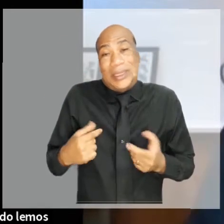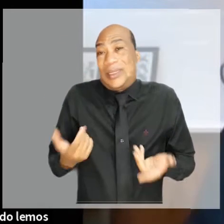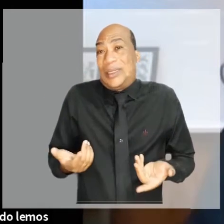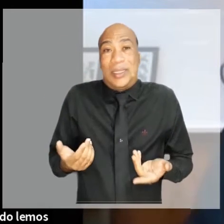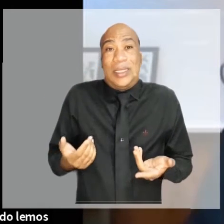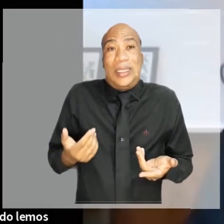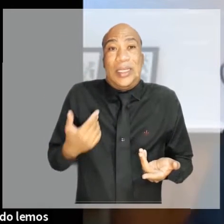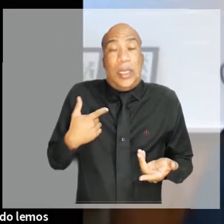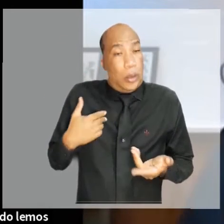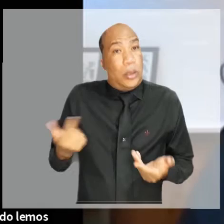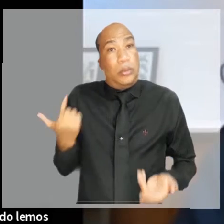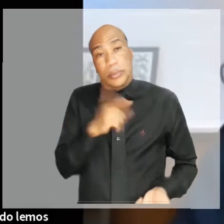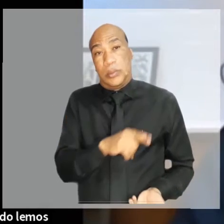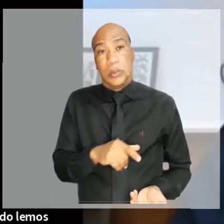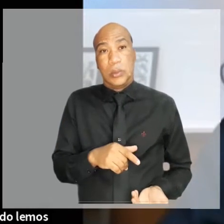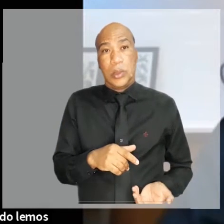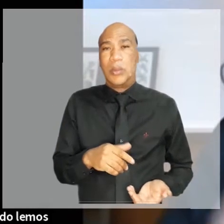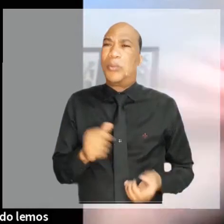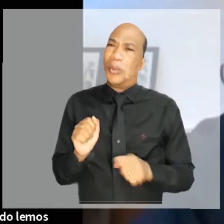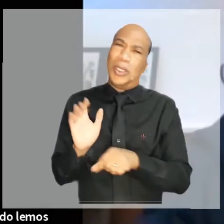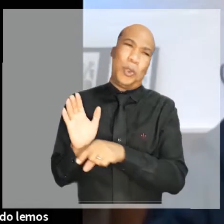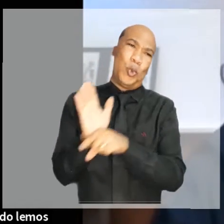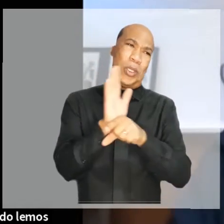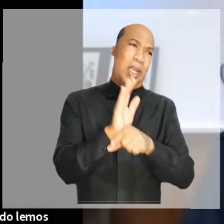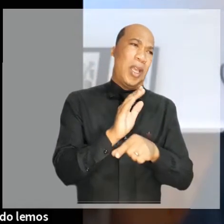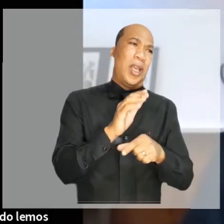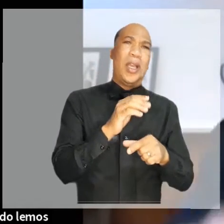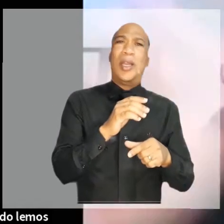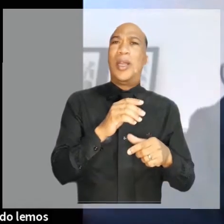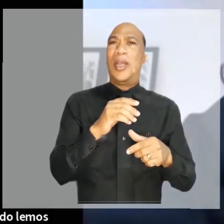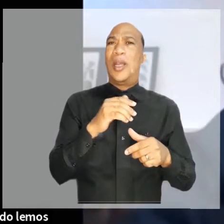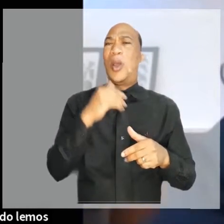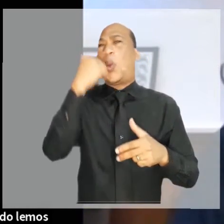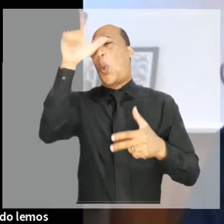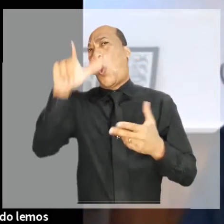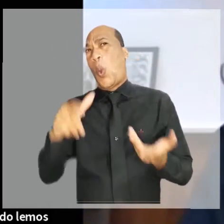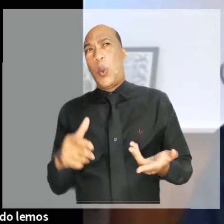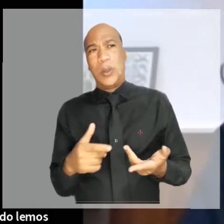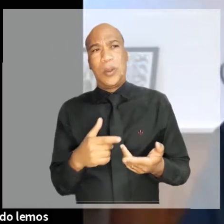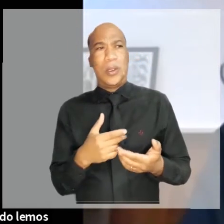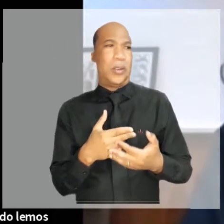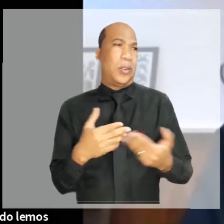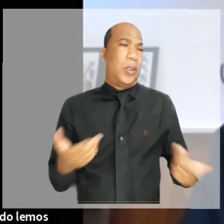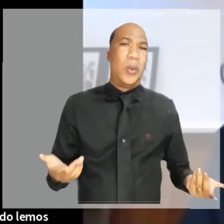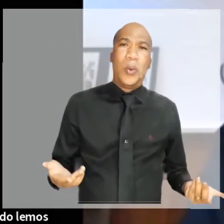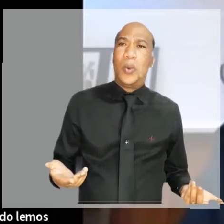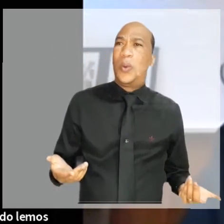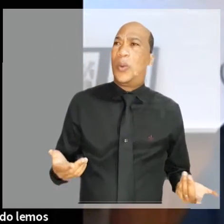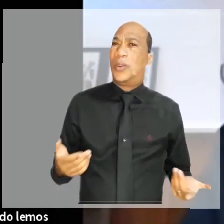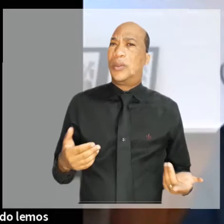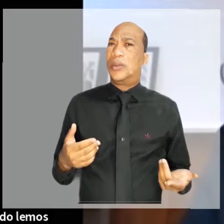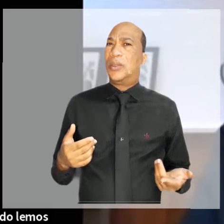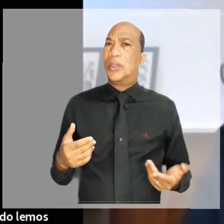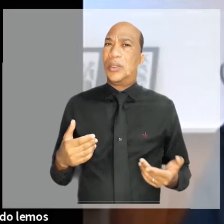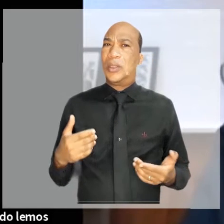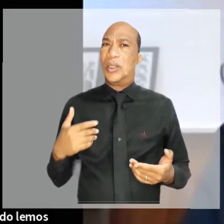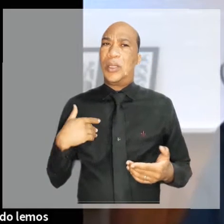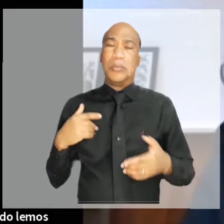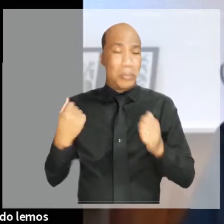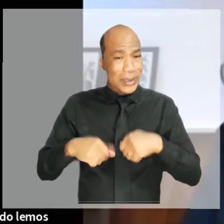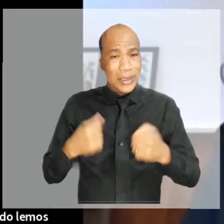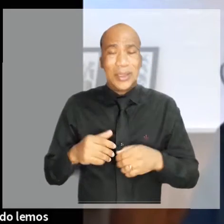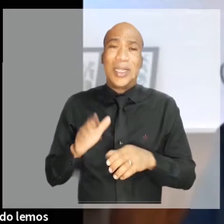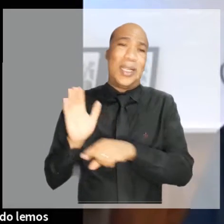tem tido sucesso. Eu acho que o Judiciário pode até ajudar outros poderes e até, em alguma